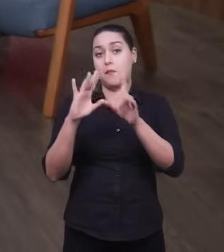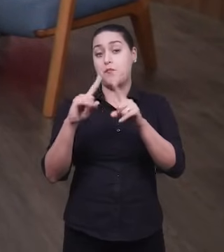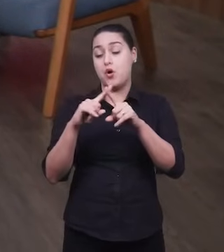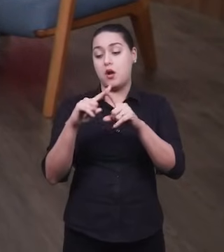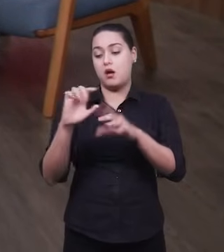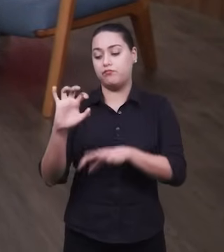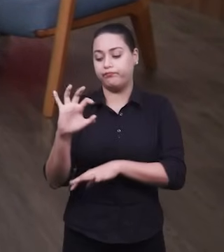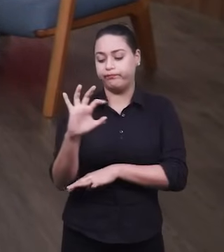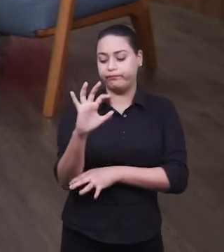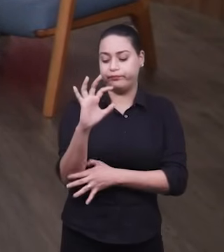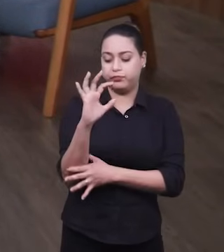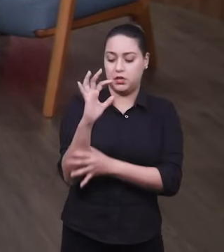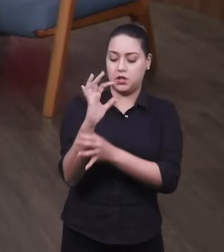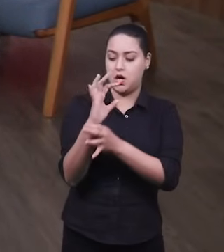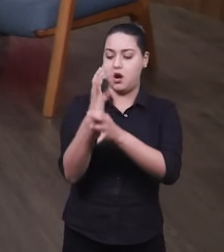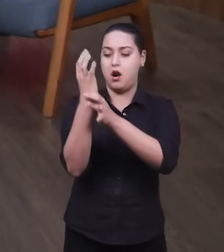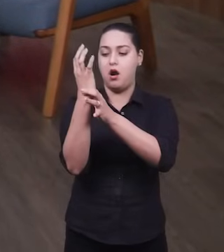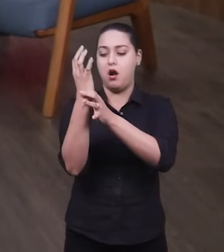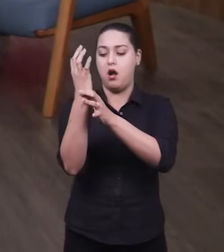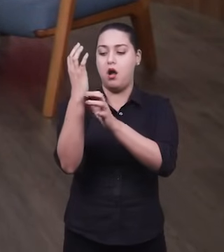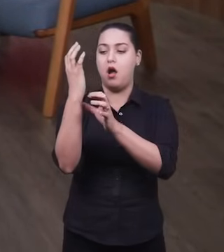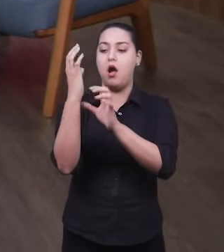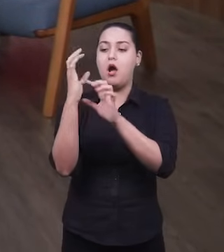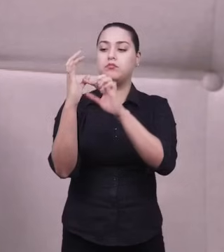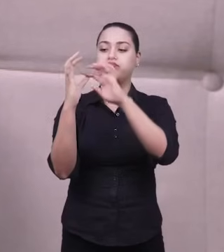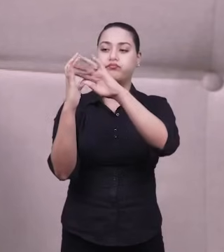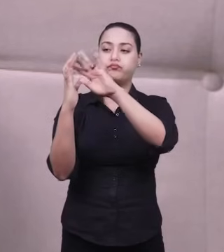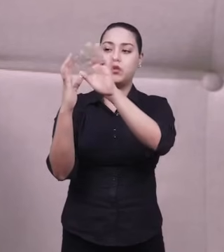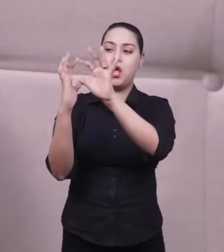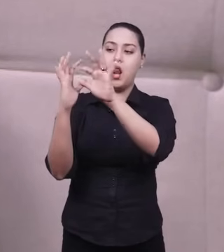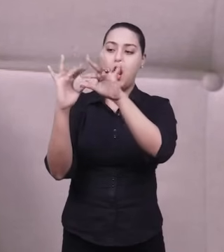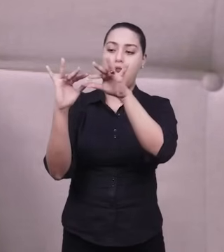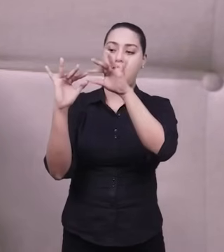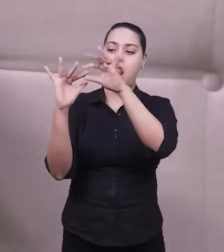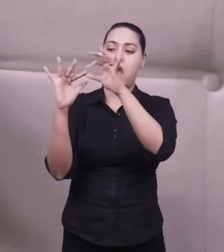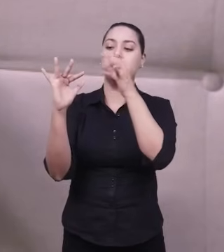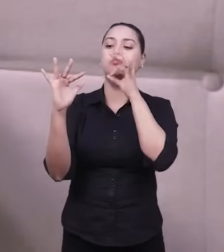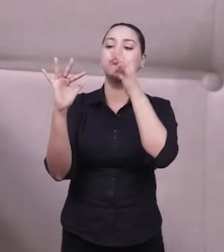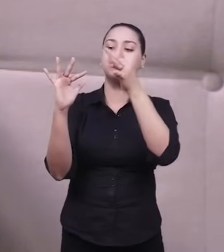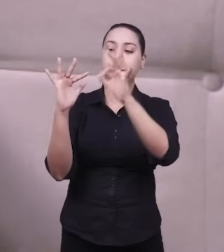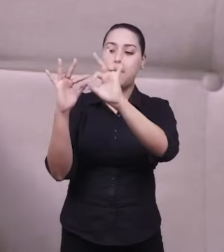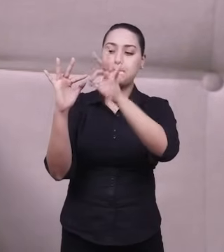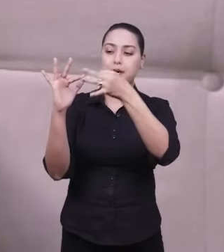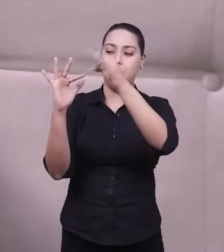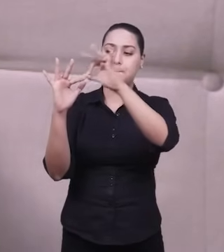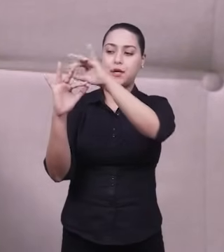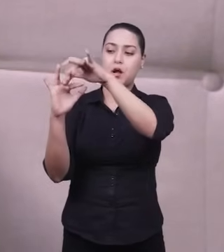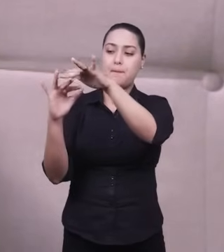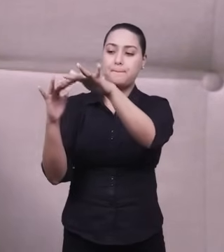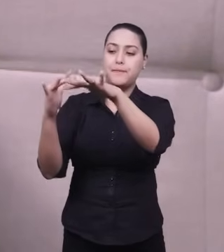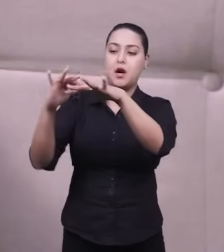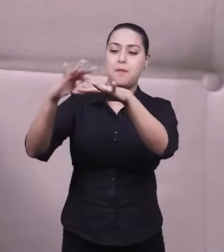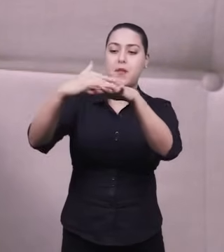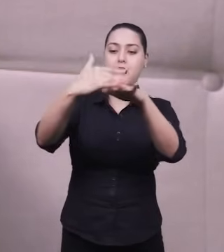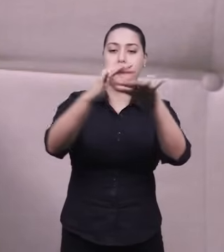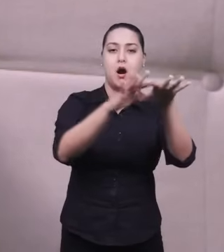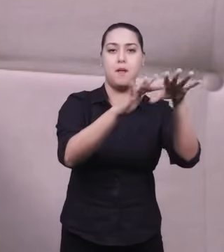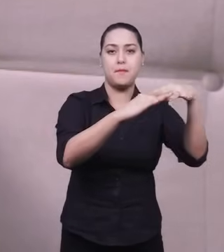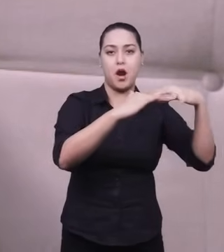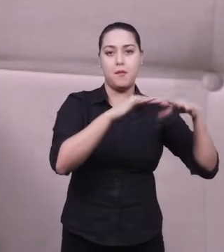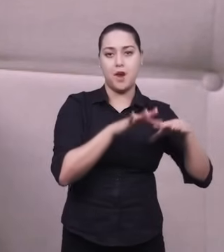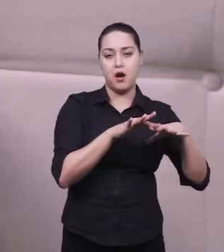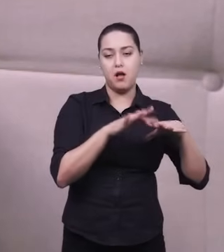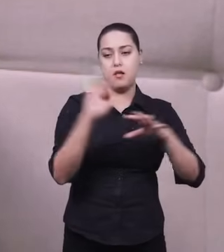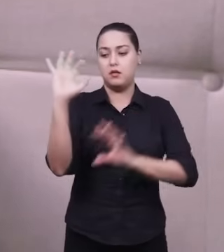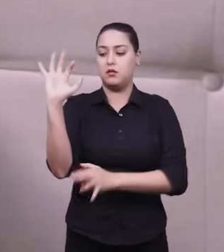esse tronco, né, que é o Senhor Jesus. E esta igreja fiel, ela está